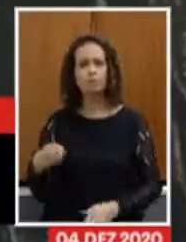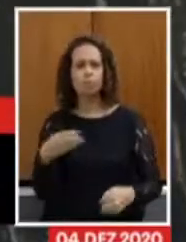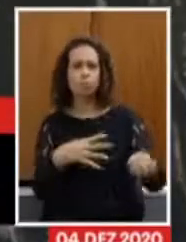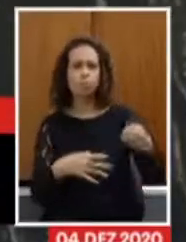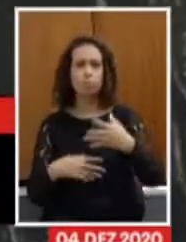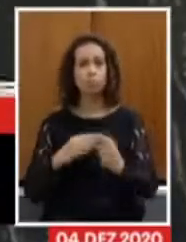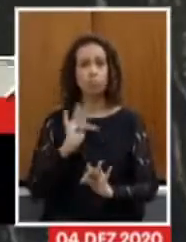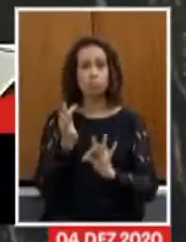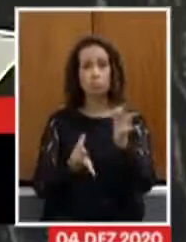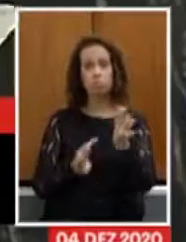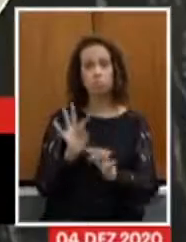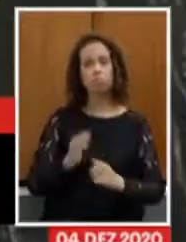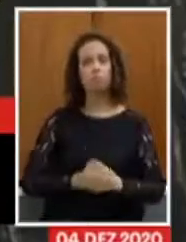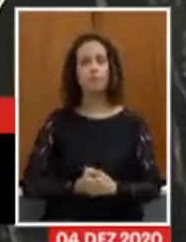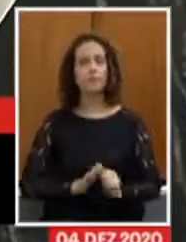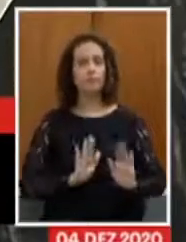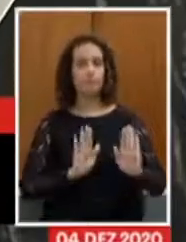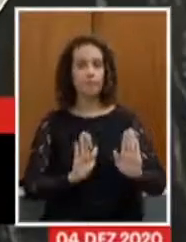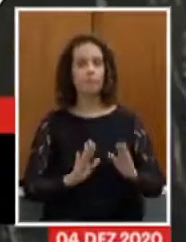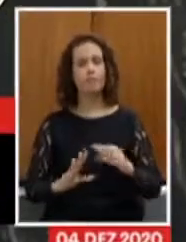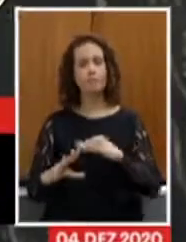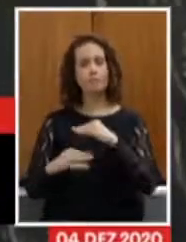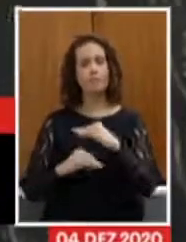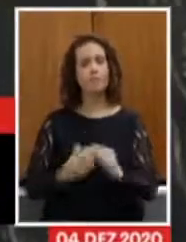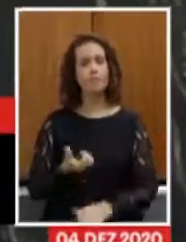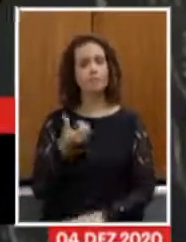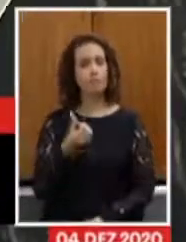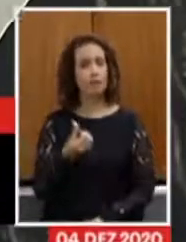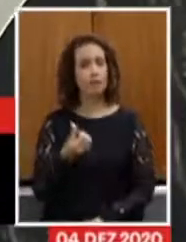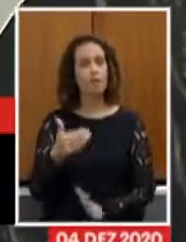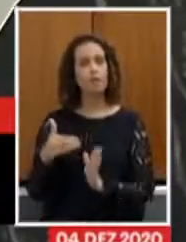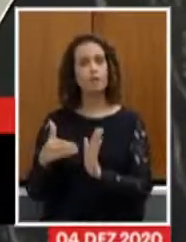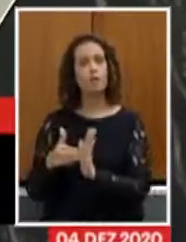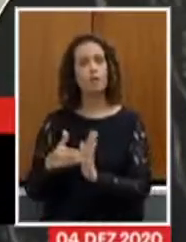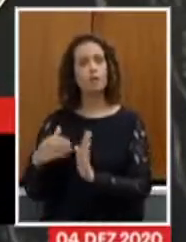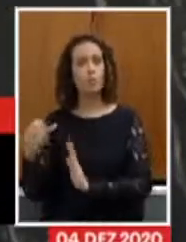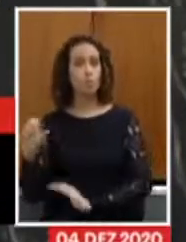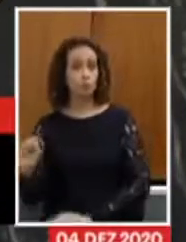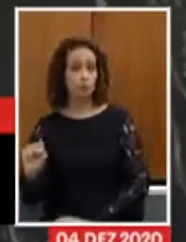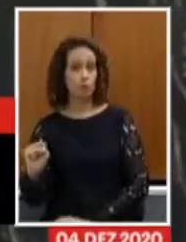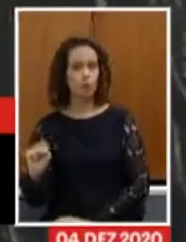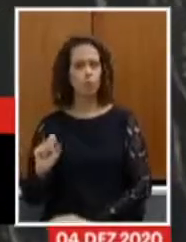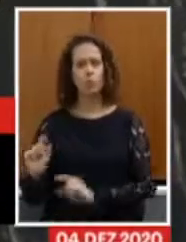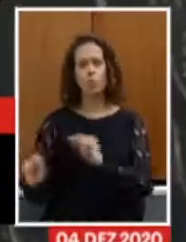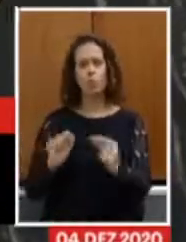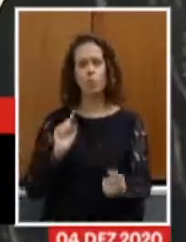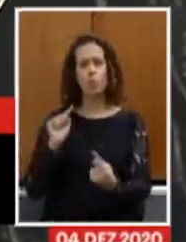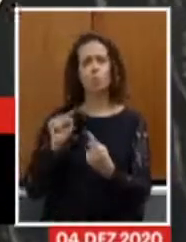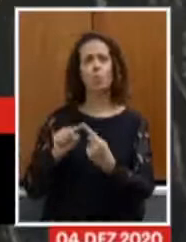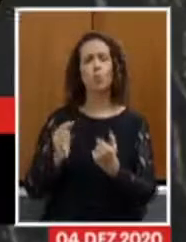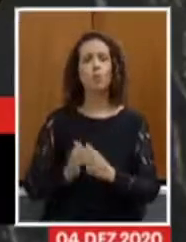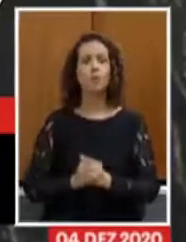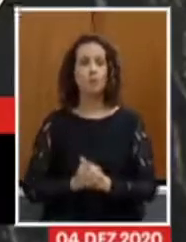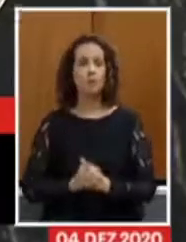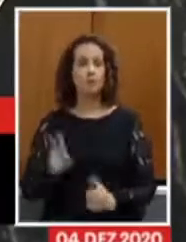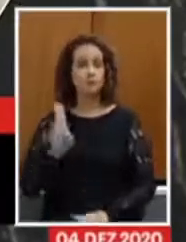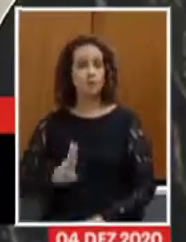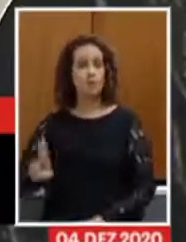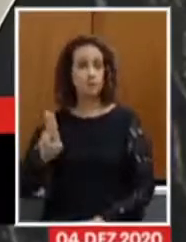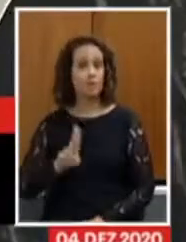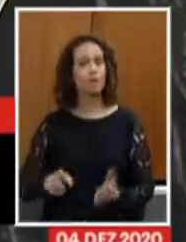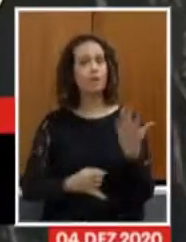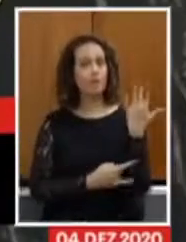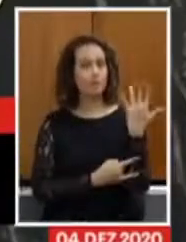tecnologia. Já as emendas 6, 7 e 8 se referem à Universidade do Estado de Minas Gerais.